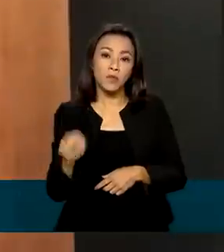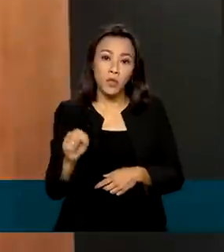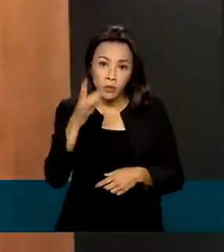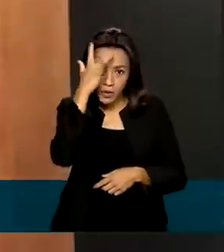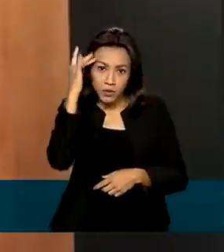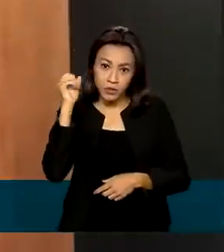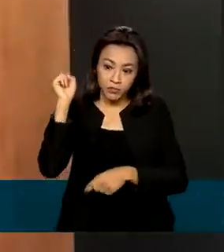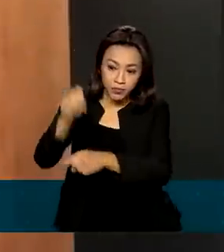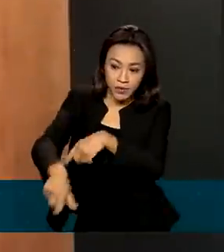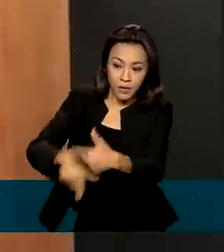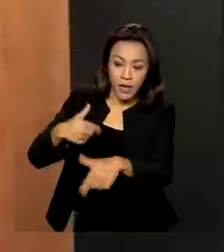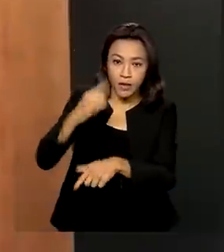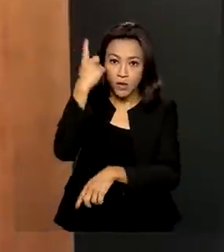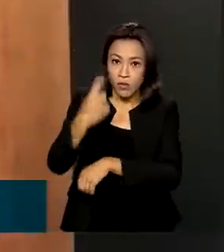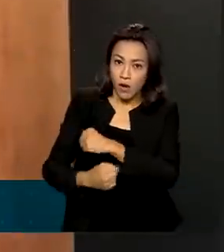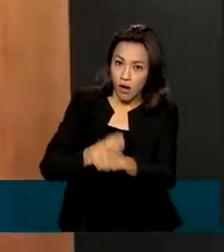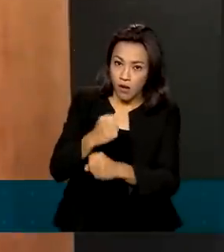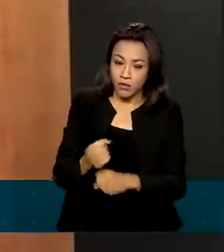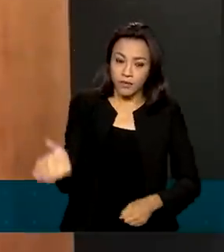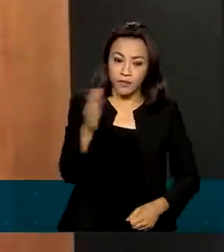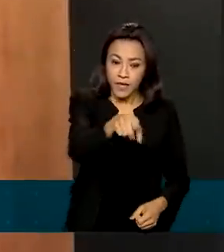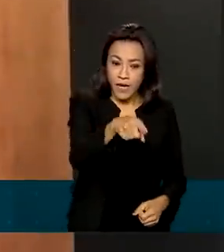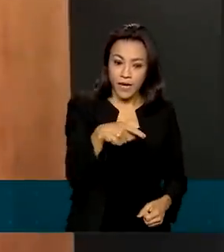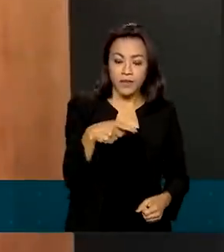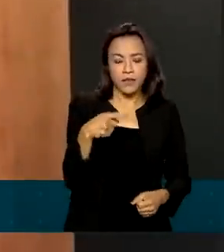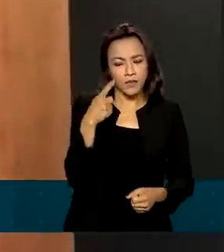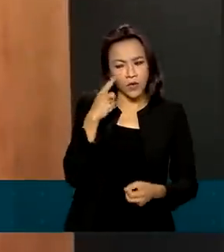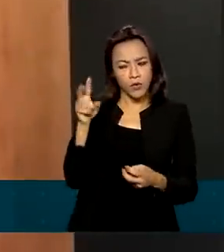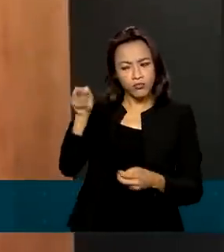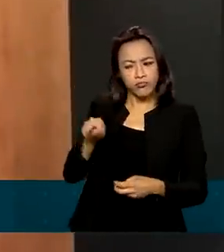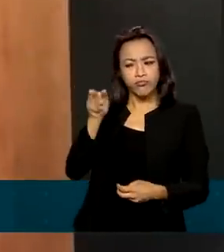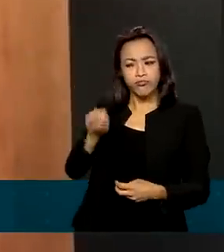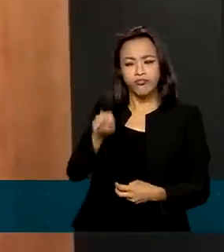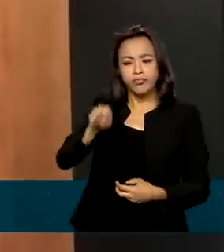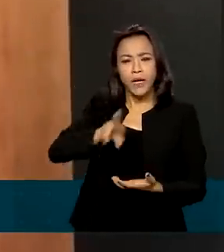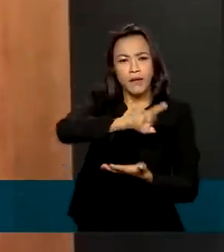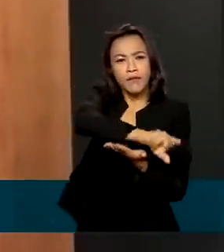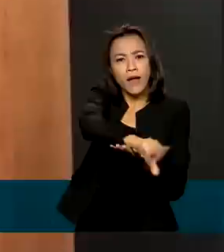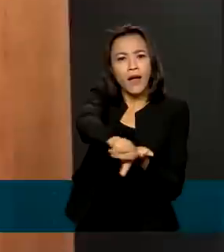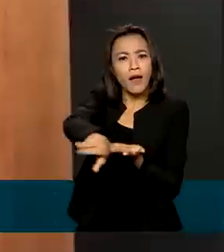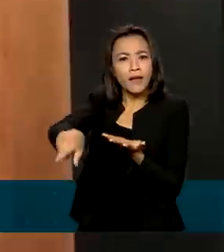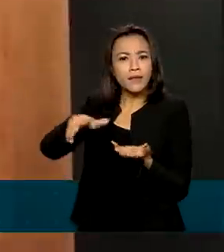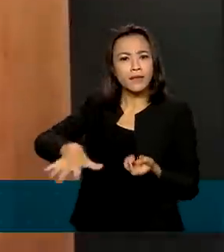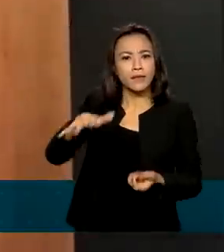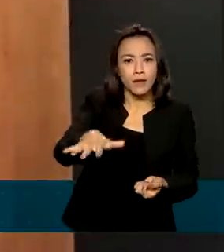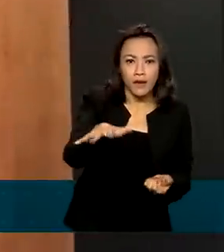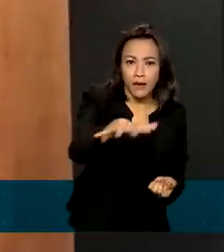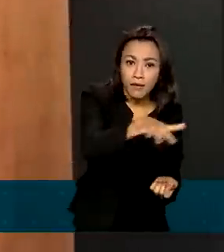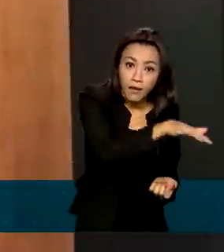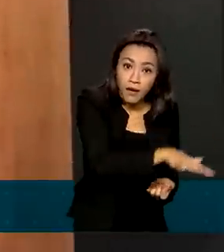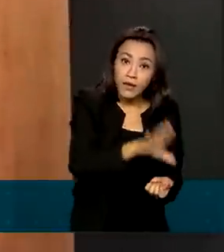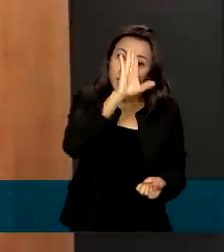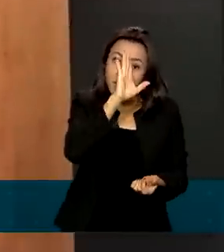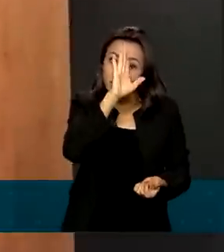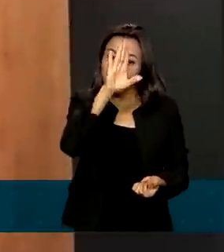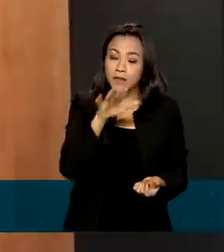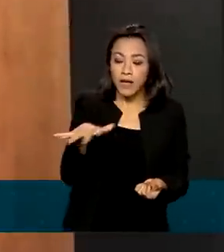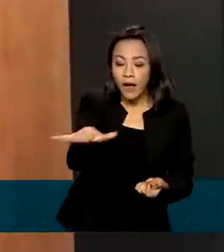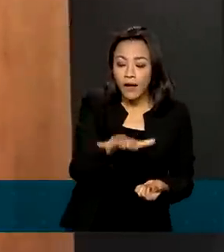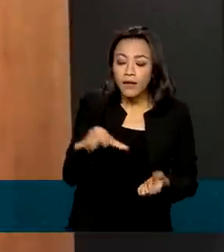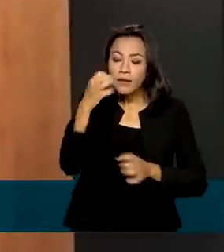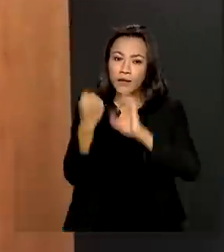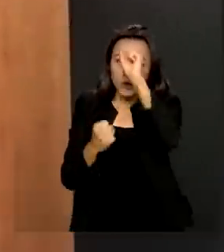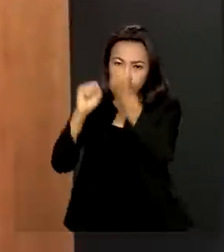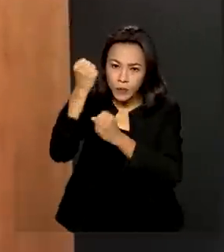ano essa expansão na ocupação ela foi observado em diversas atividades mas podemos destacar a